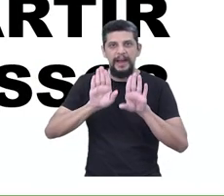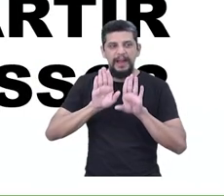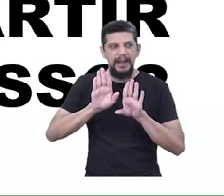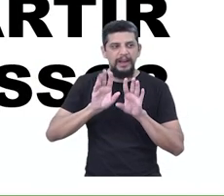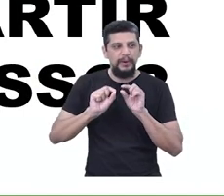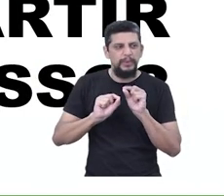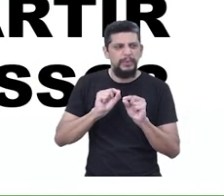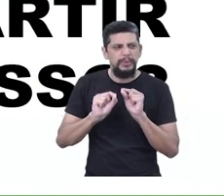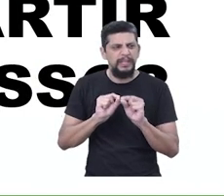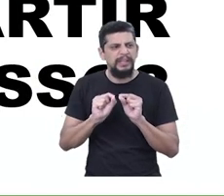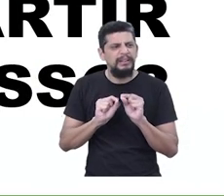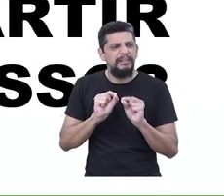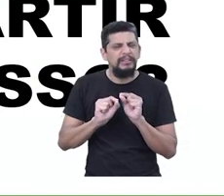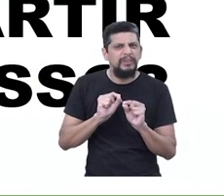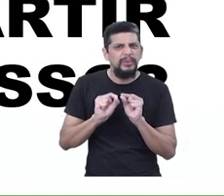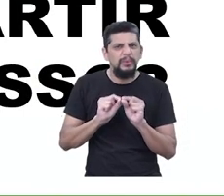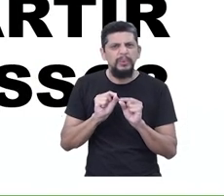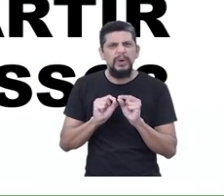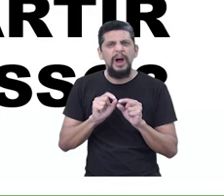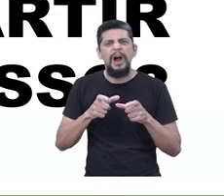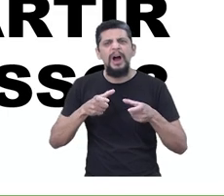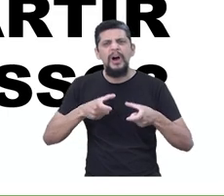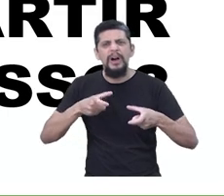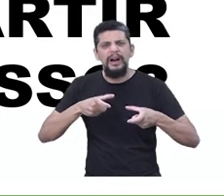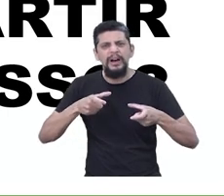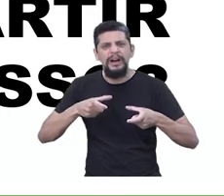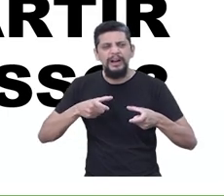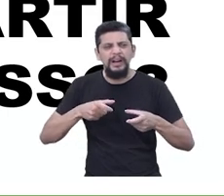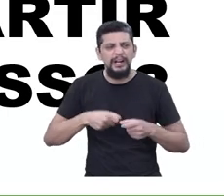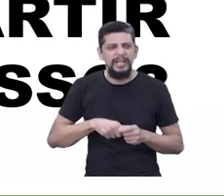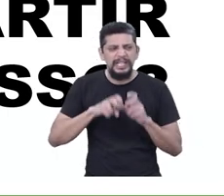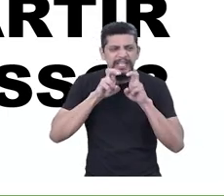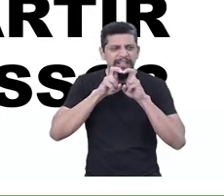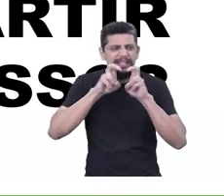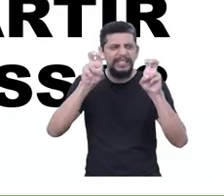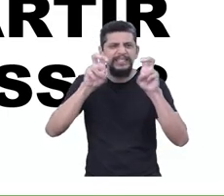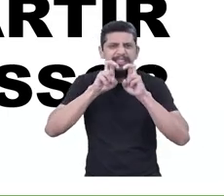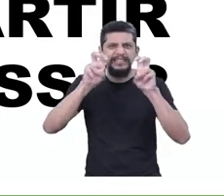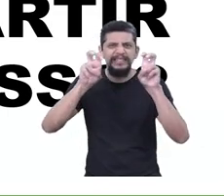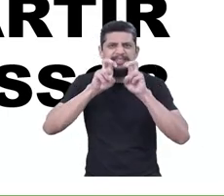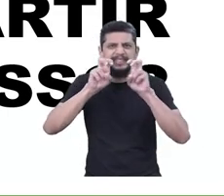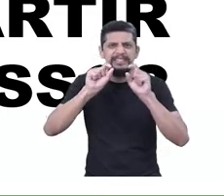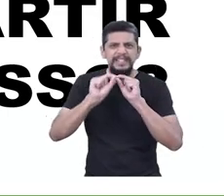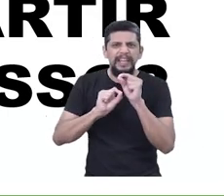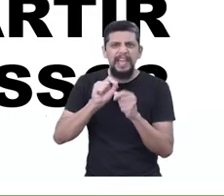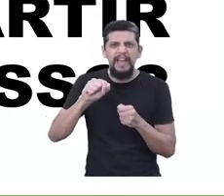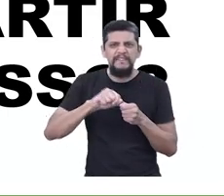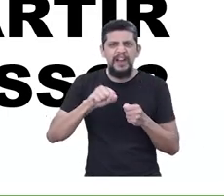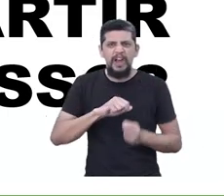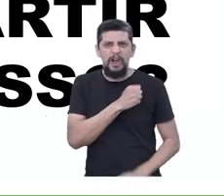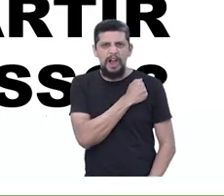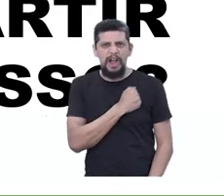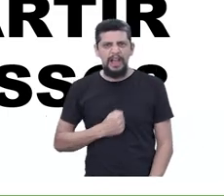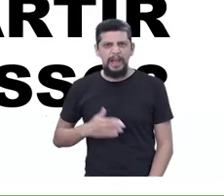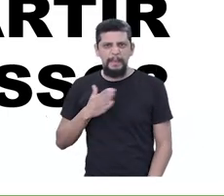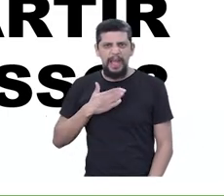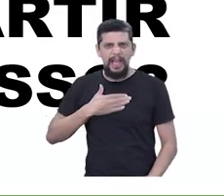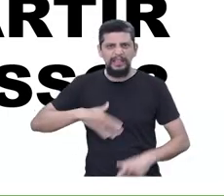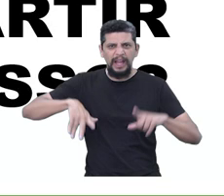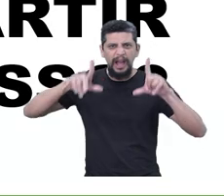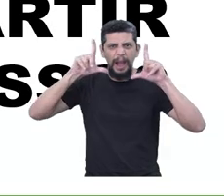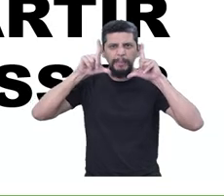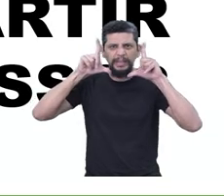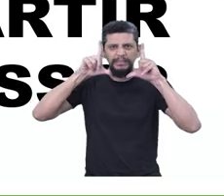Mas o que é isso onde estamos? Gritou a pequena toupeira. Quem fez cocô na